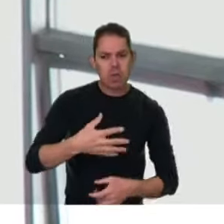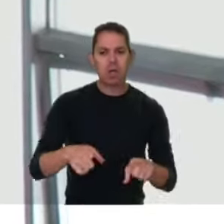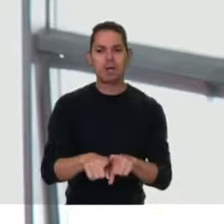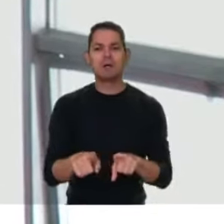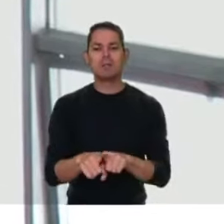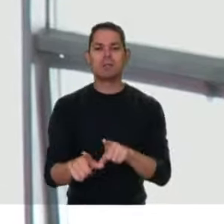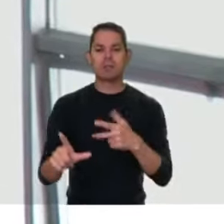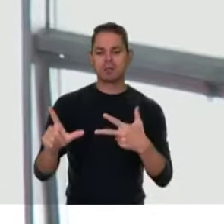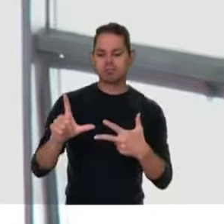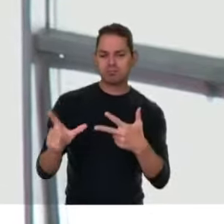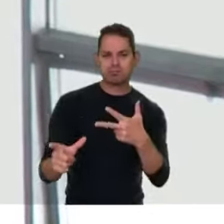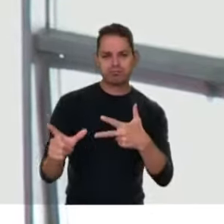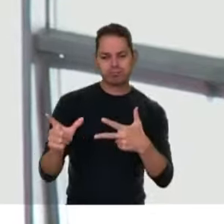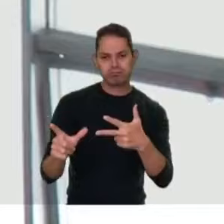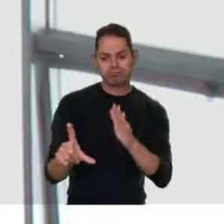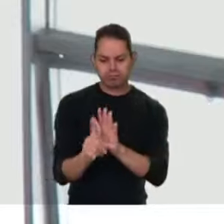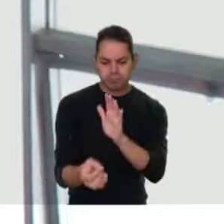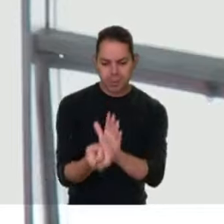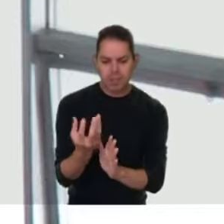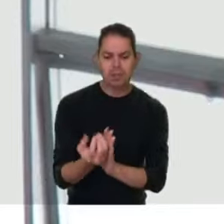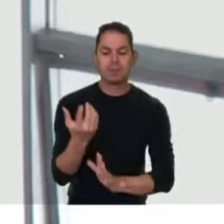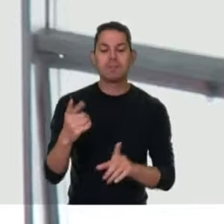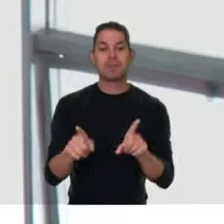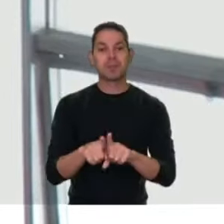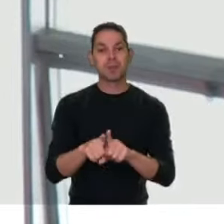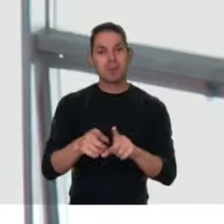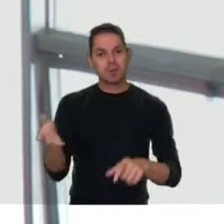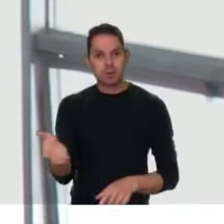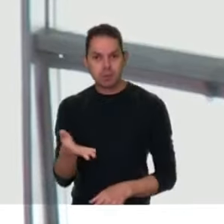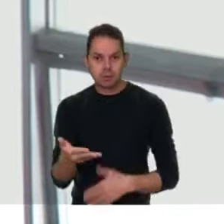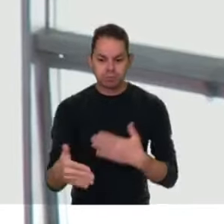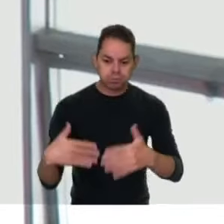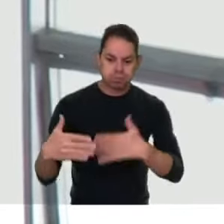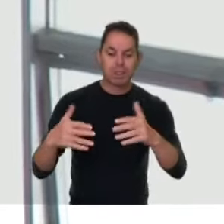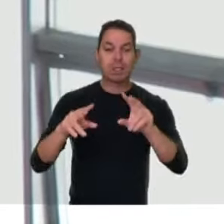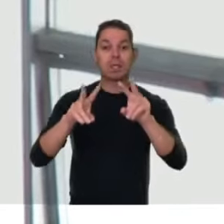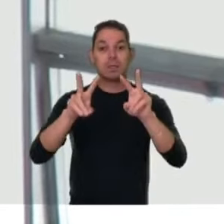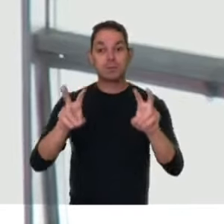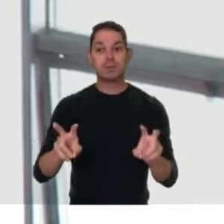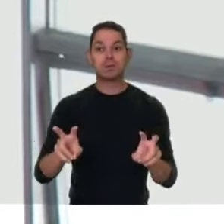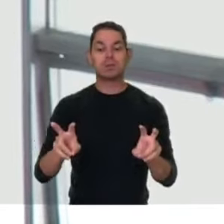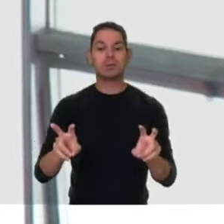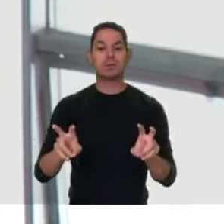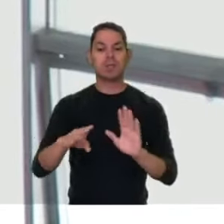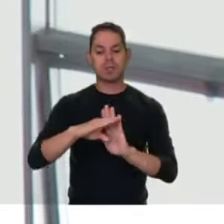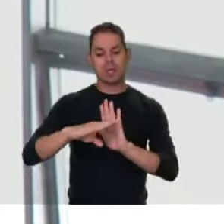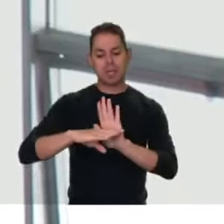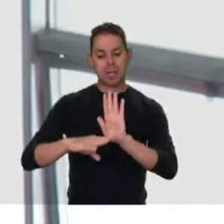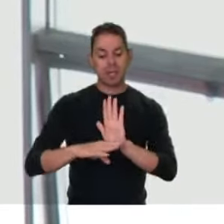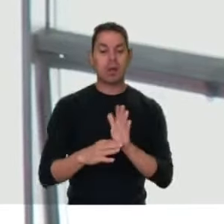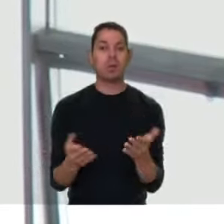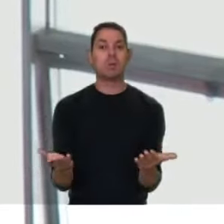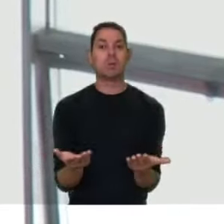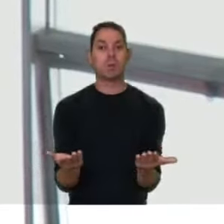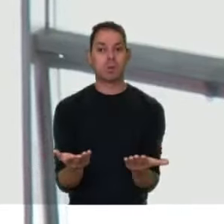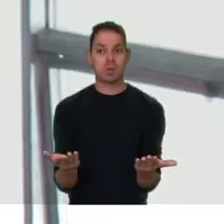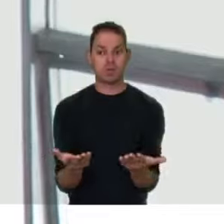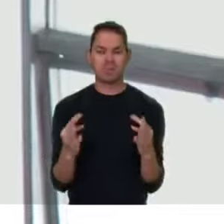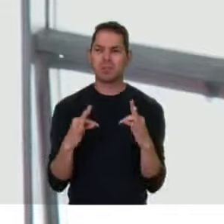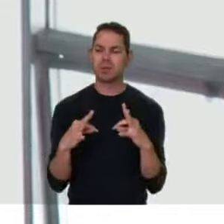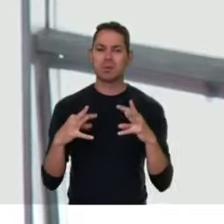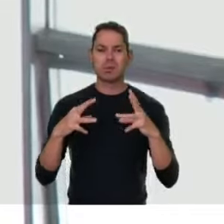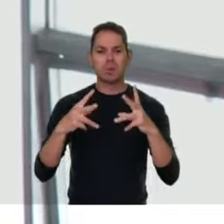Legislativa e principalmente eficiência para com assuntos que estão na pauta na atualidade para todos